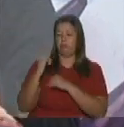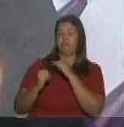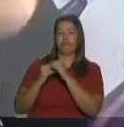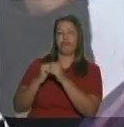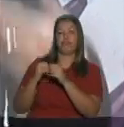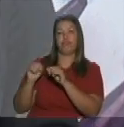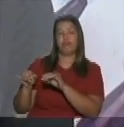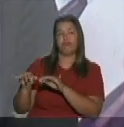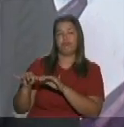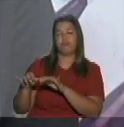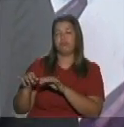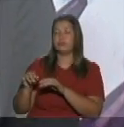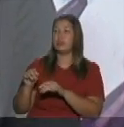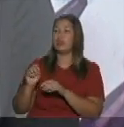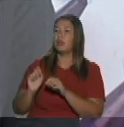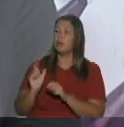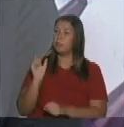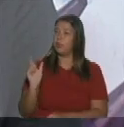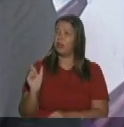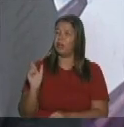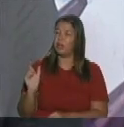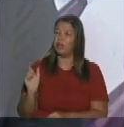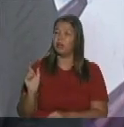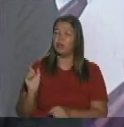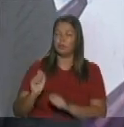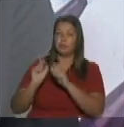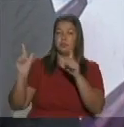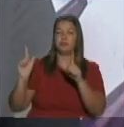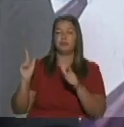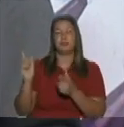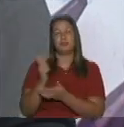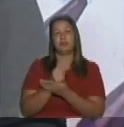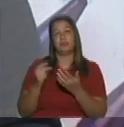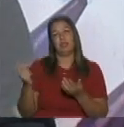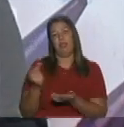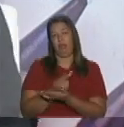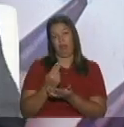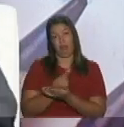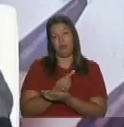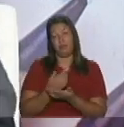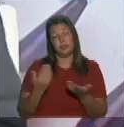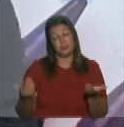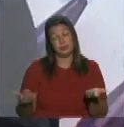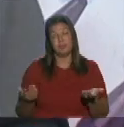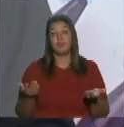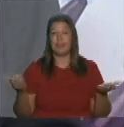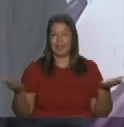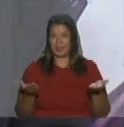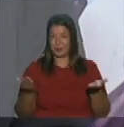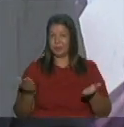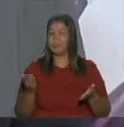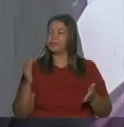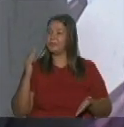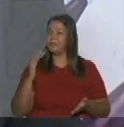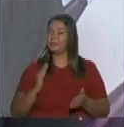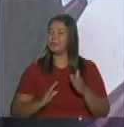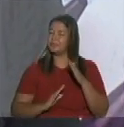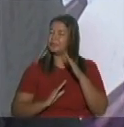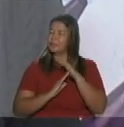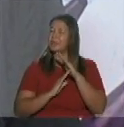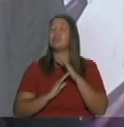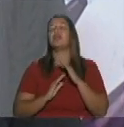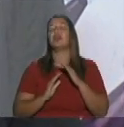lá no Google e vem um monte de pornografia. A gente está no finalzinho desse bloco